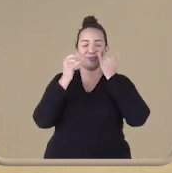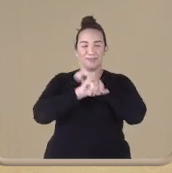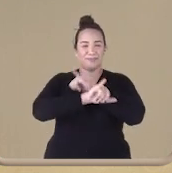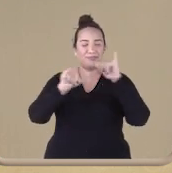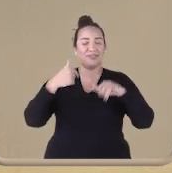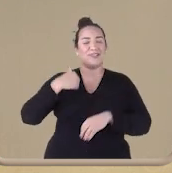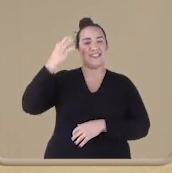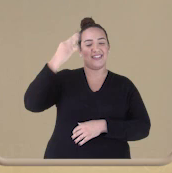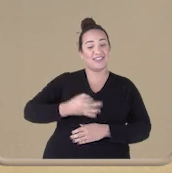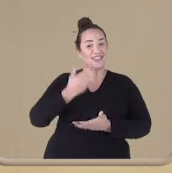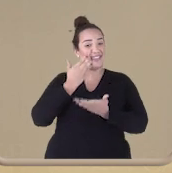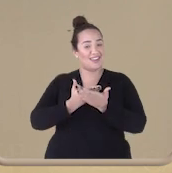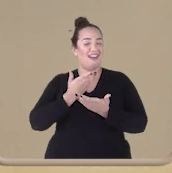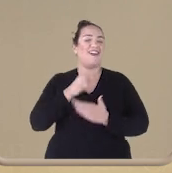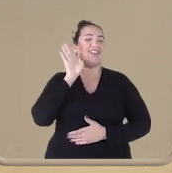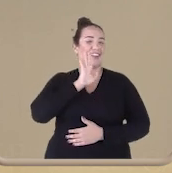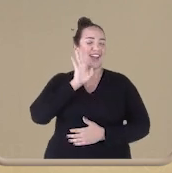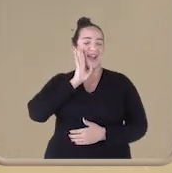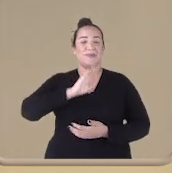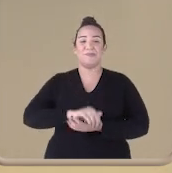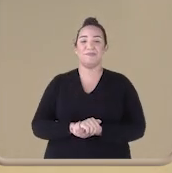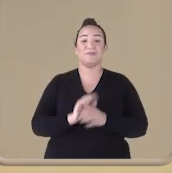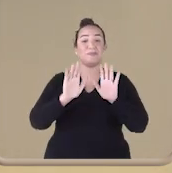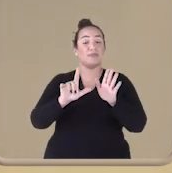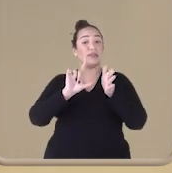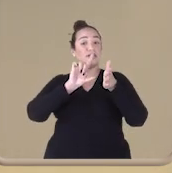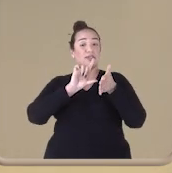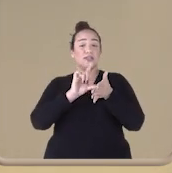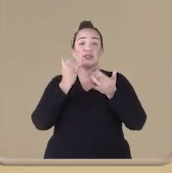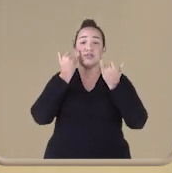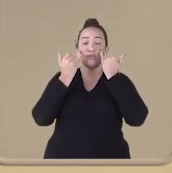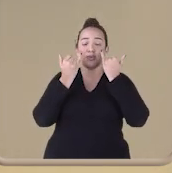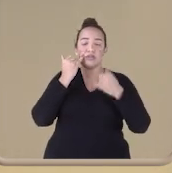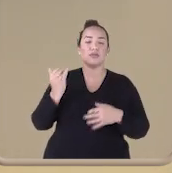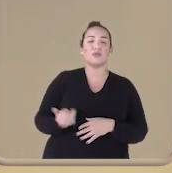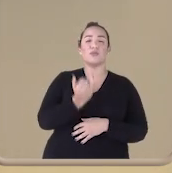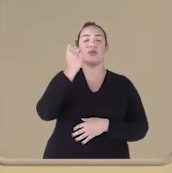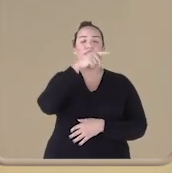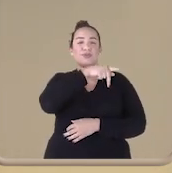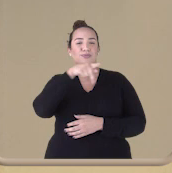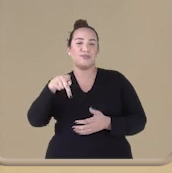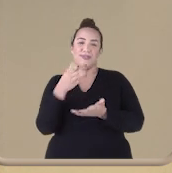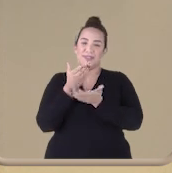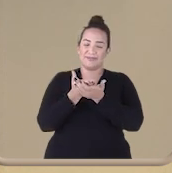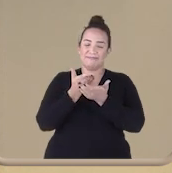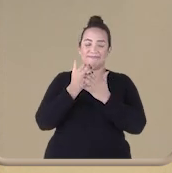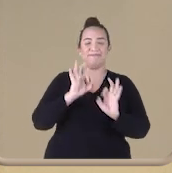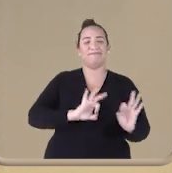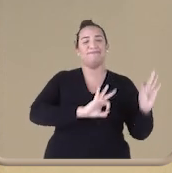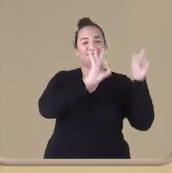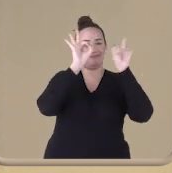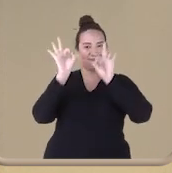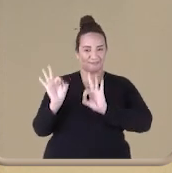tenho certeza de que será uma aula muito divertida. Antes de começar, preciso passar algumas informações aos professores e